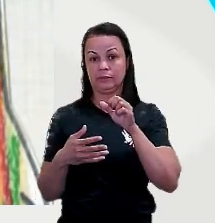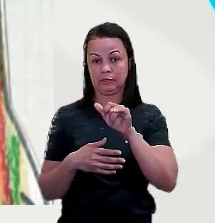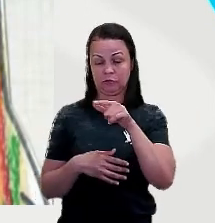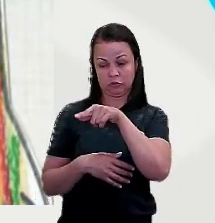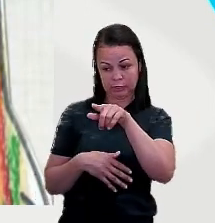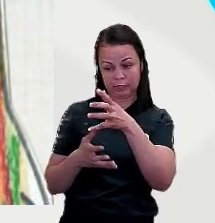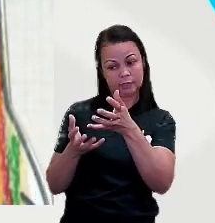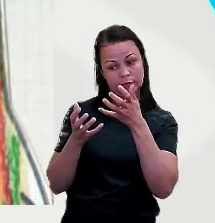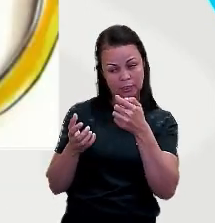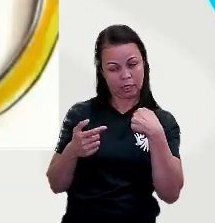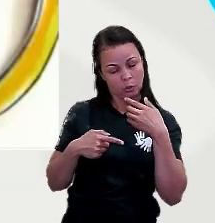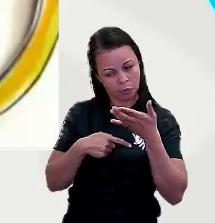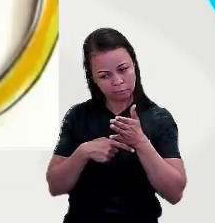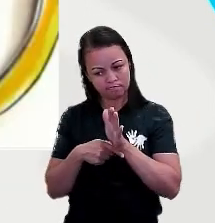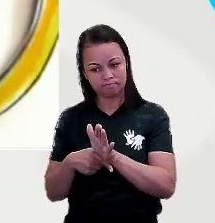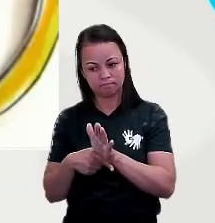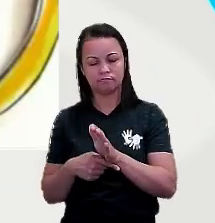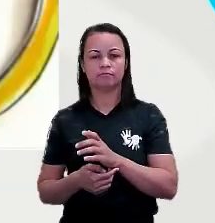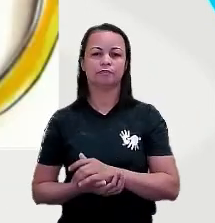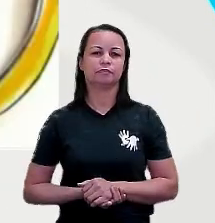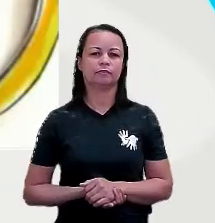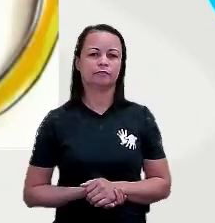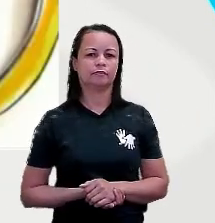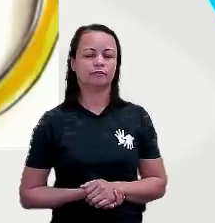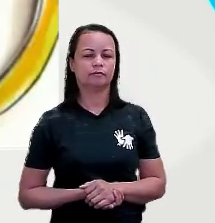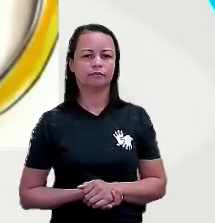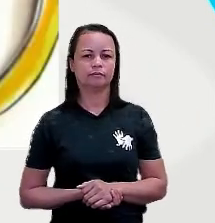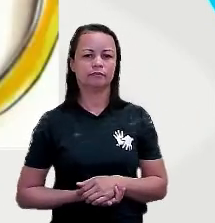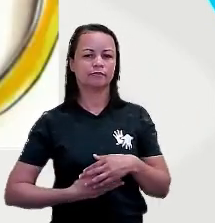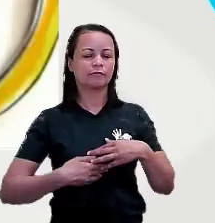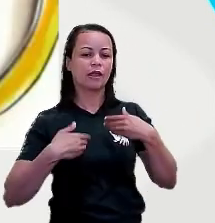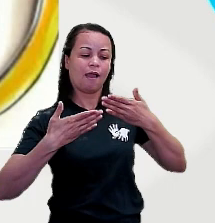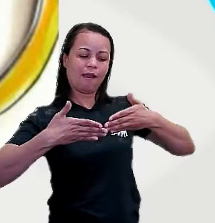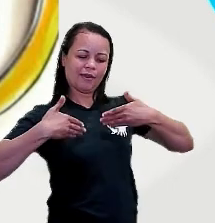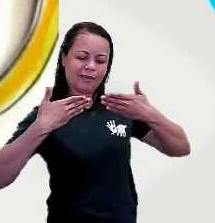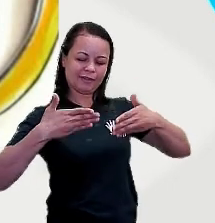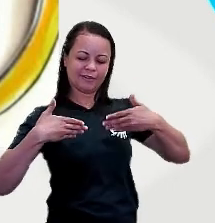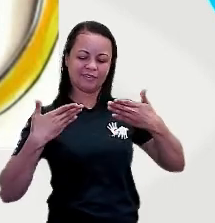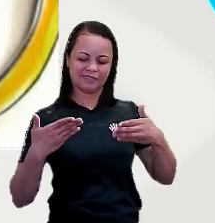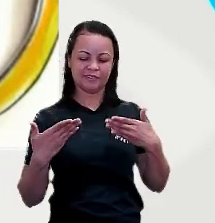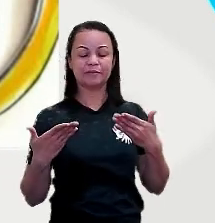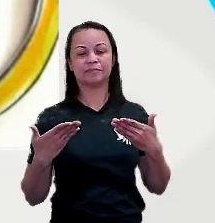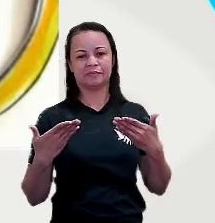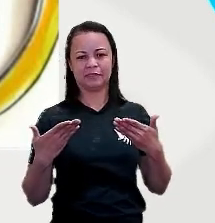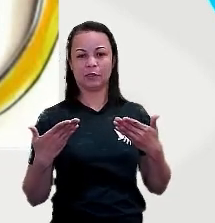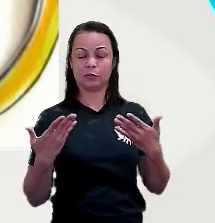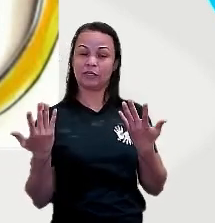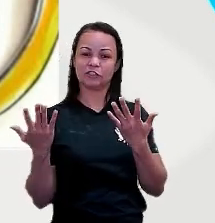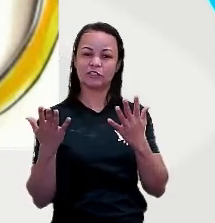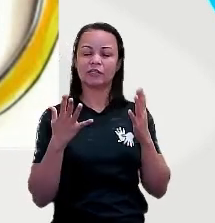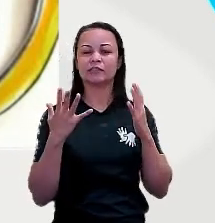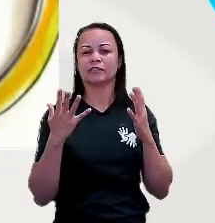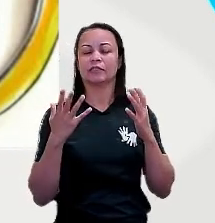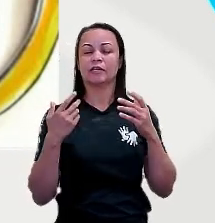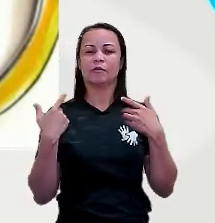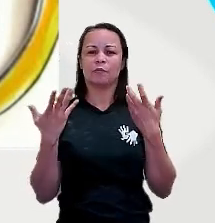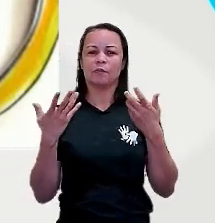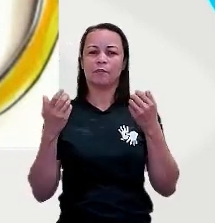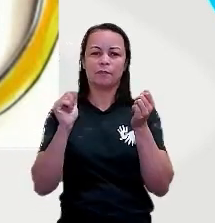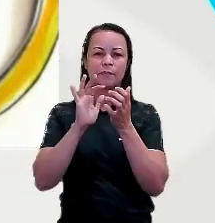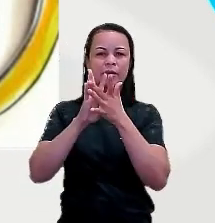a organizar. A alegria é contagiante. Brilha como o